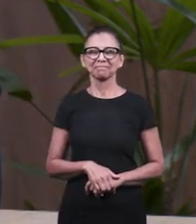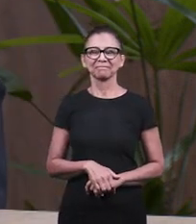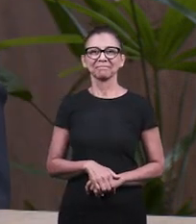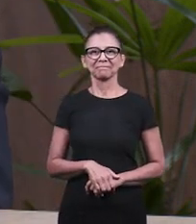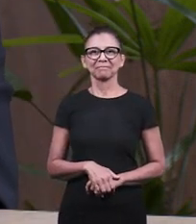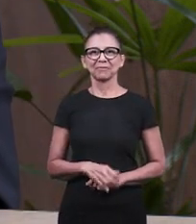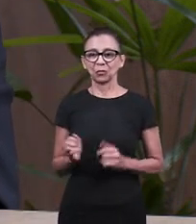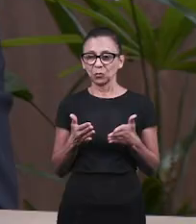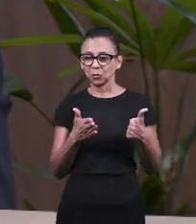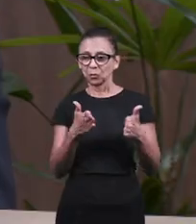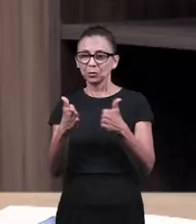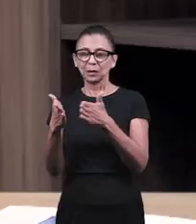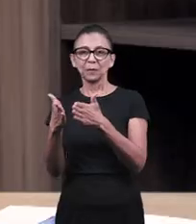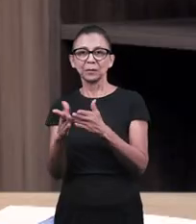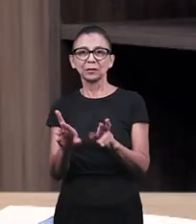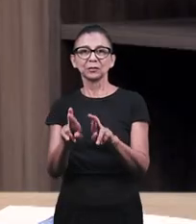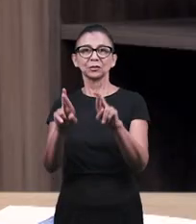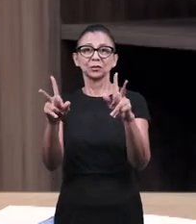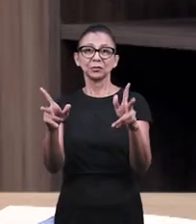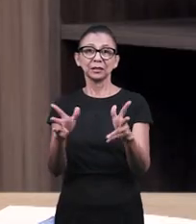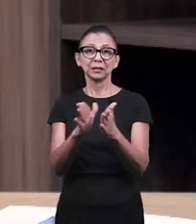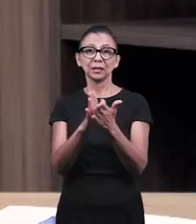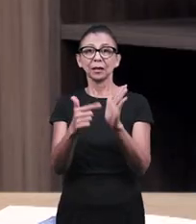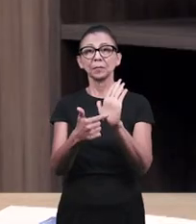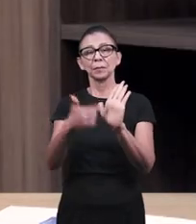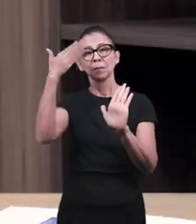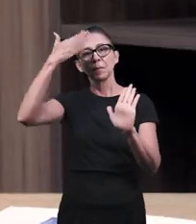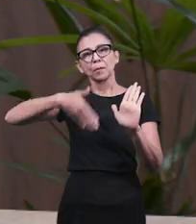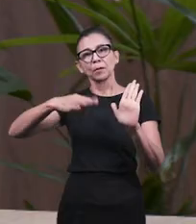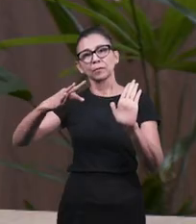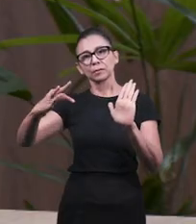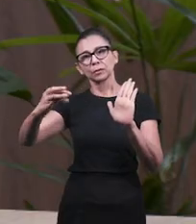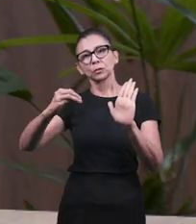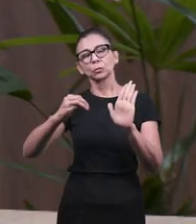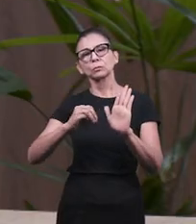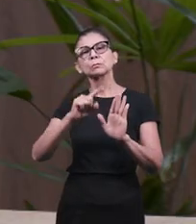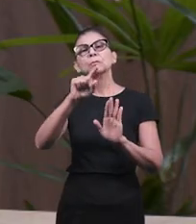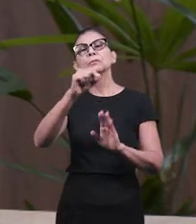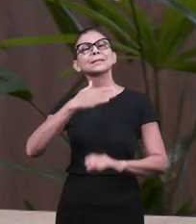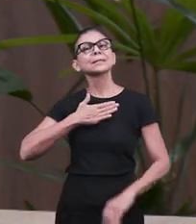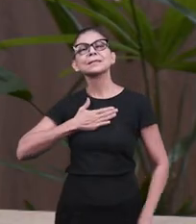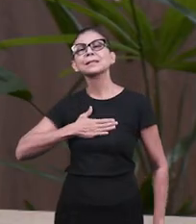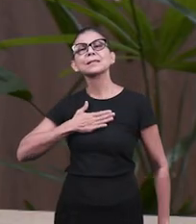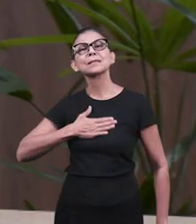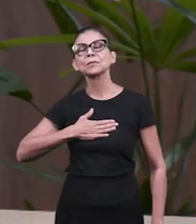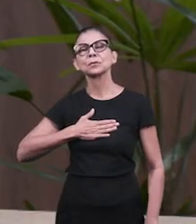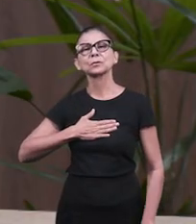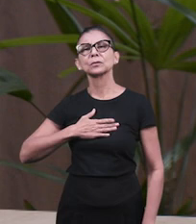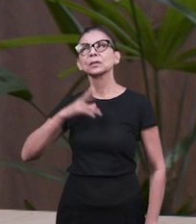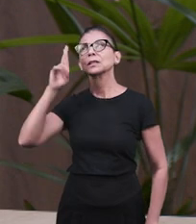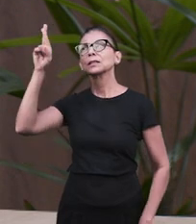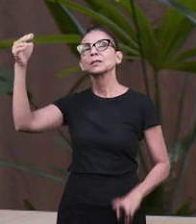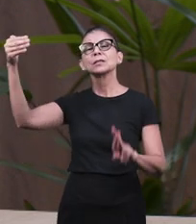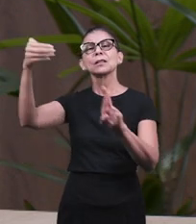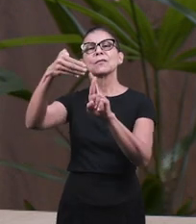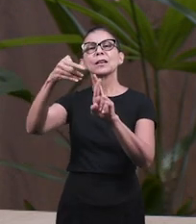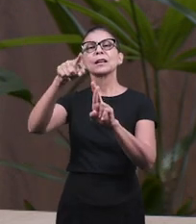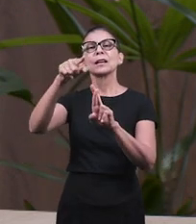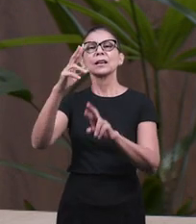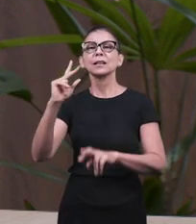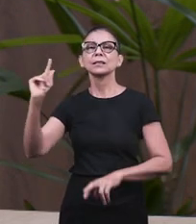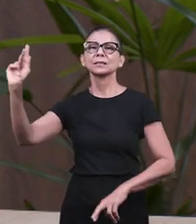Esse aqui não. A palavra define. A palavra define. Então, o que é o repouso? Qual o repouso que Deus estava se referindo?